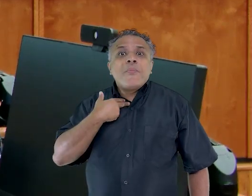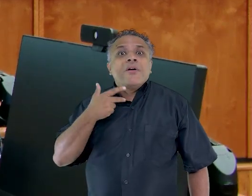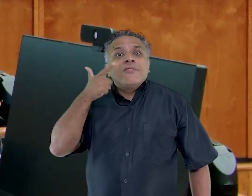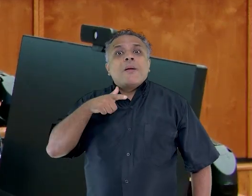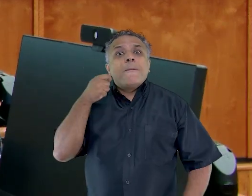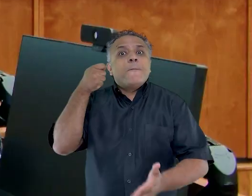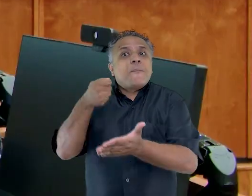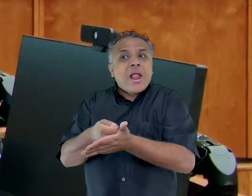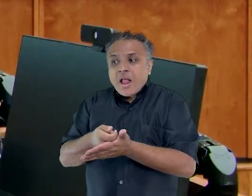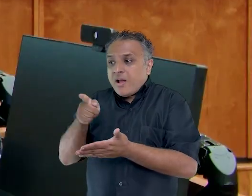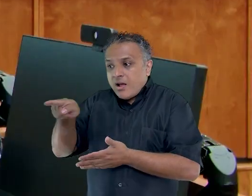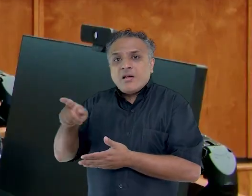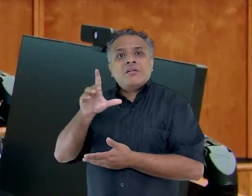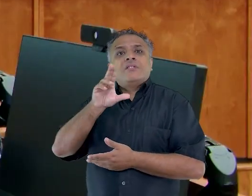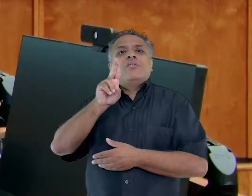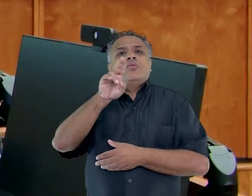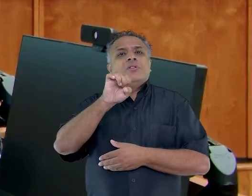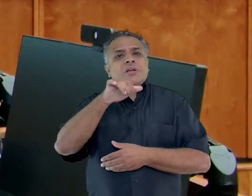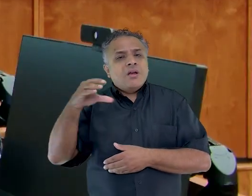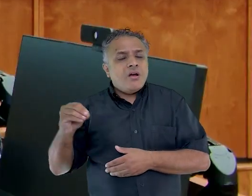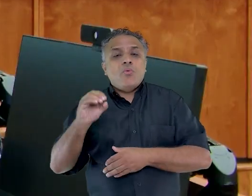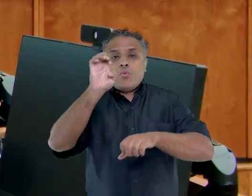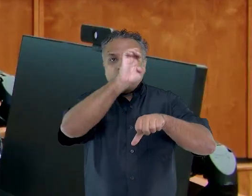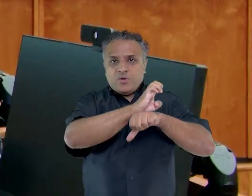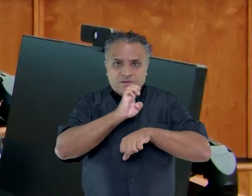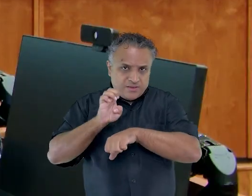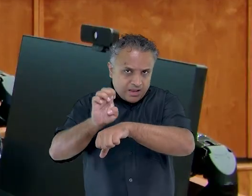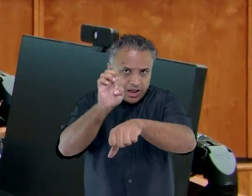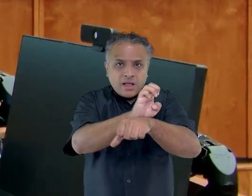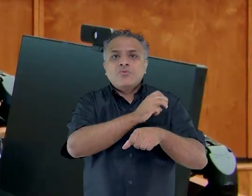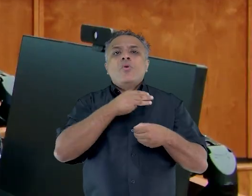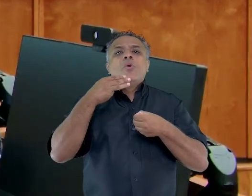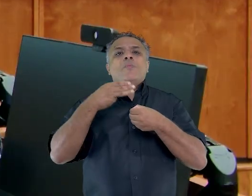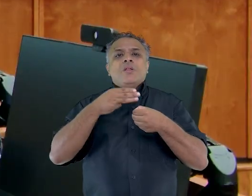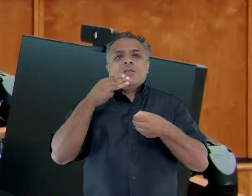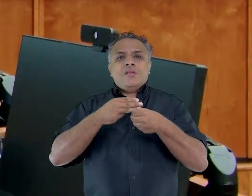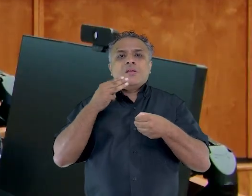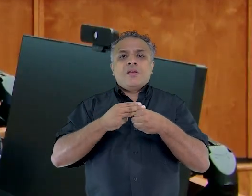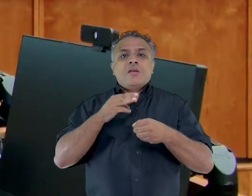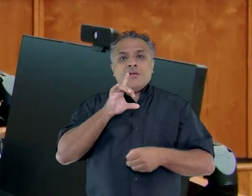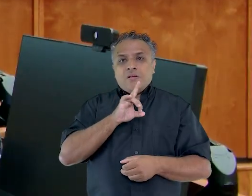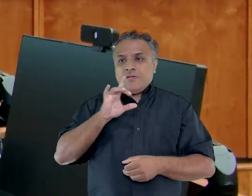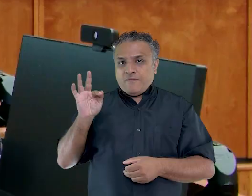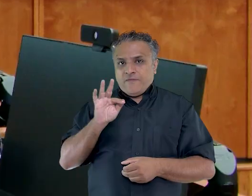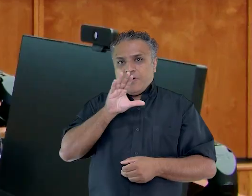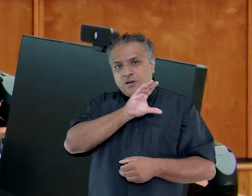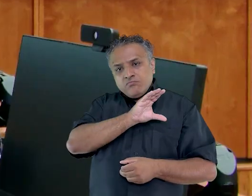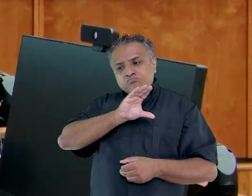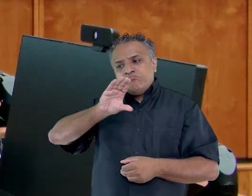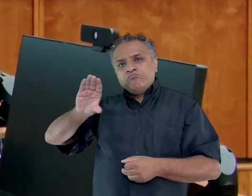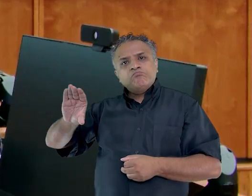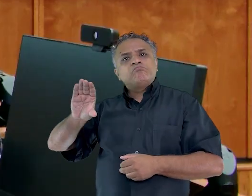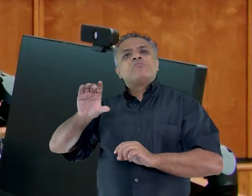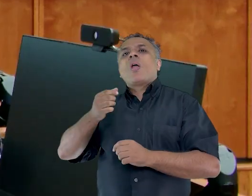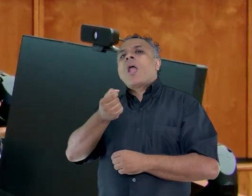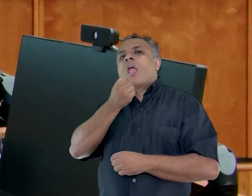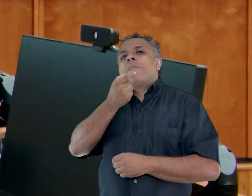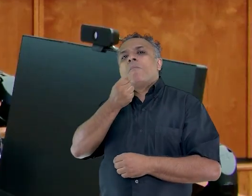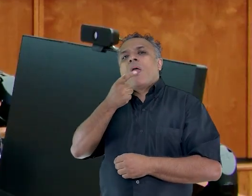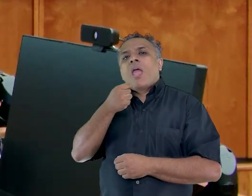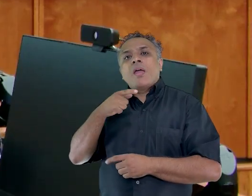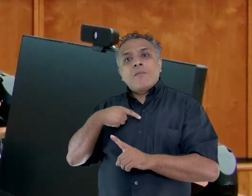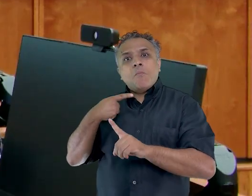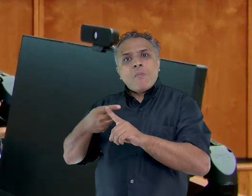custeá-la, devendo a União, os estados, os municípios e o Distrito Federal disponibilizarem o medicamento